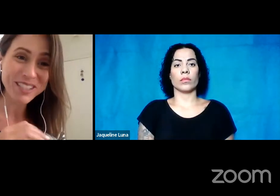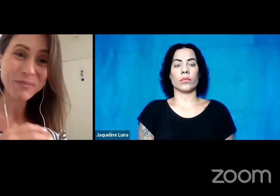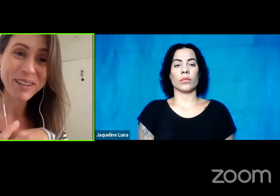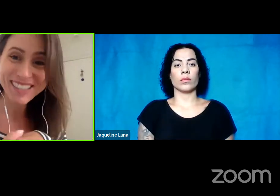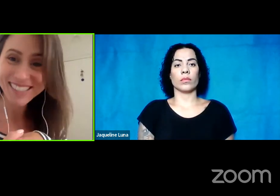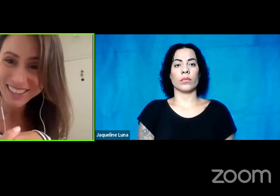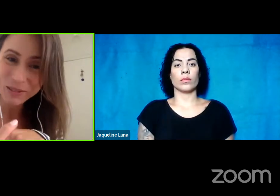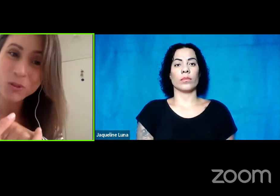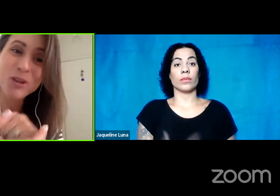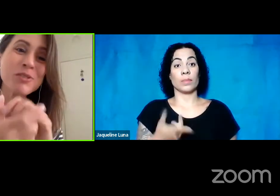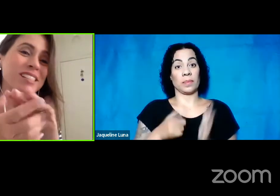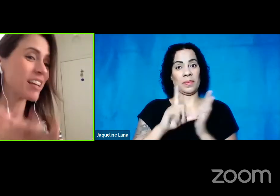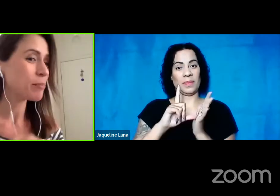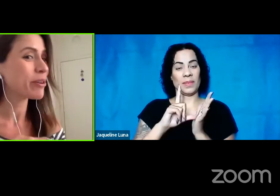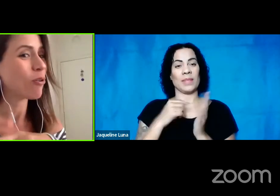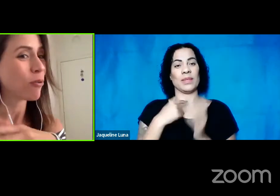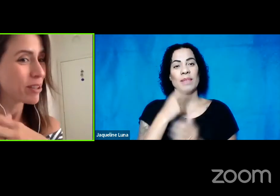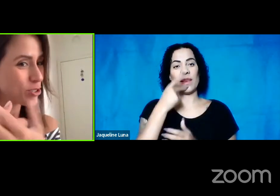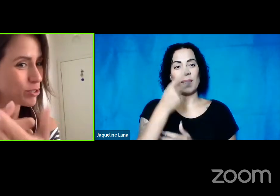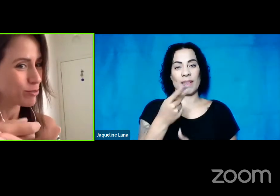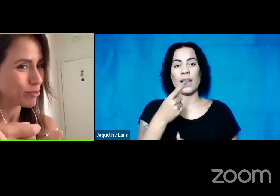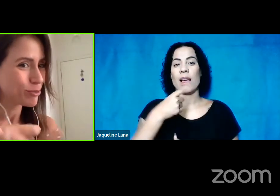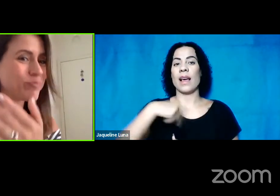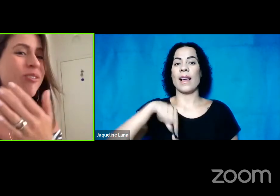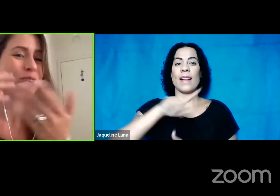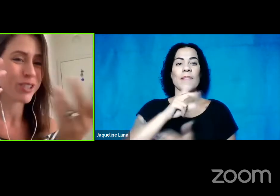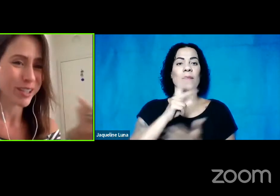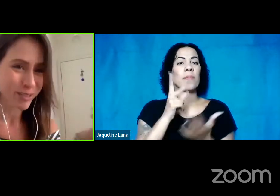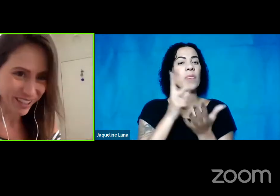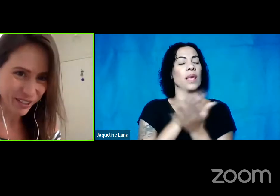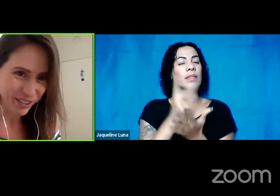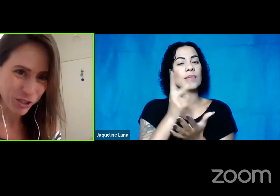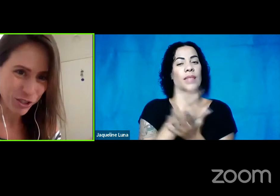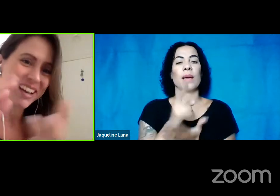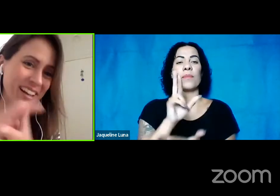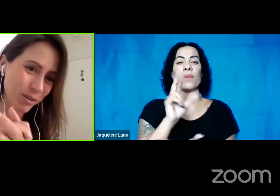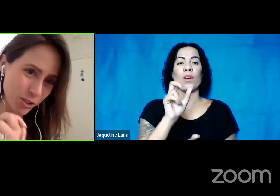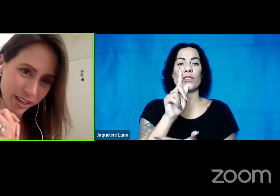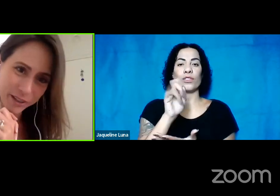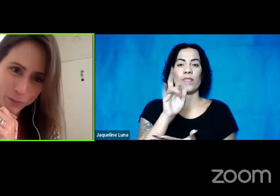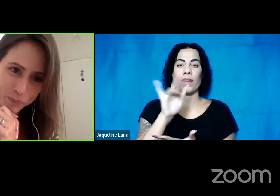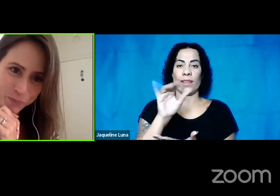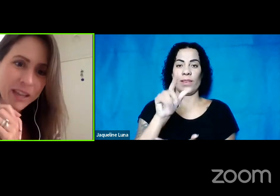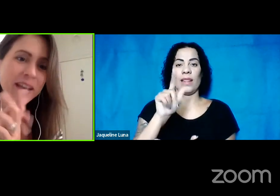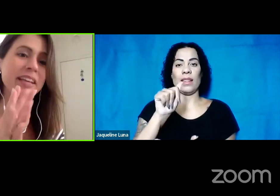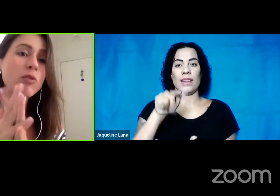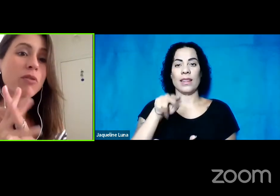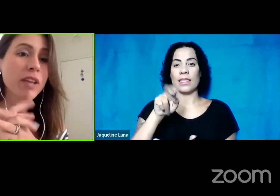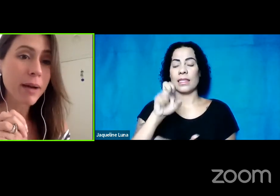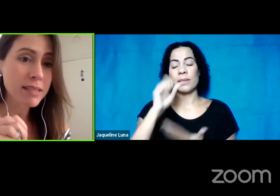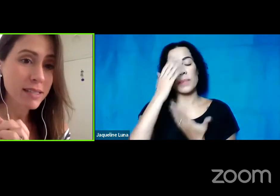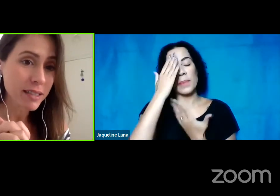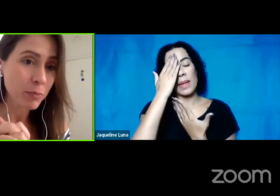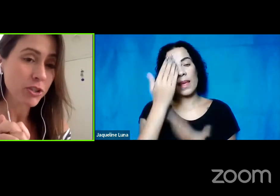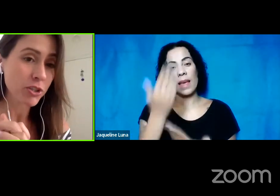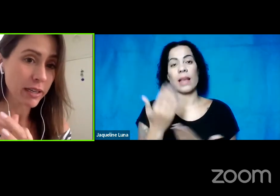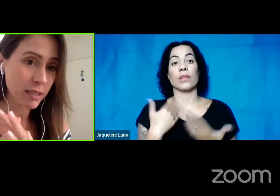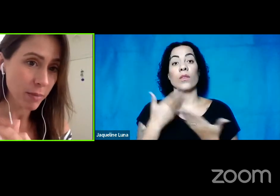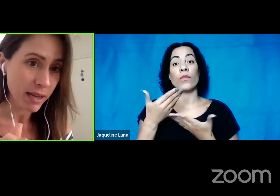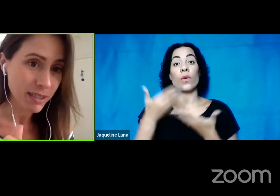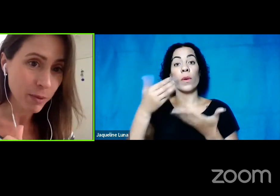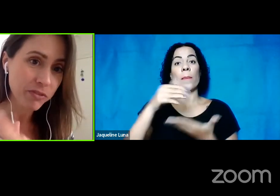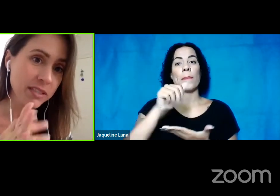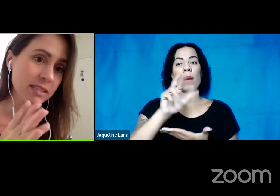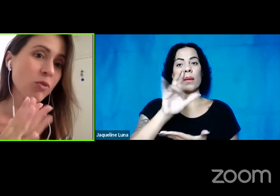Como eu disse mais cedo, nosso sempre combativo Rogério Lannes. Obrigada, Rogério. Queria convidar a Marcinha, por